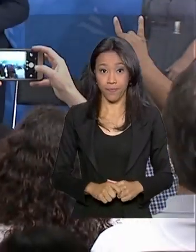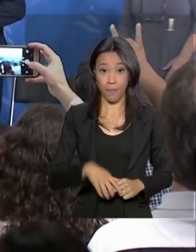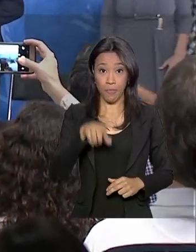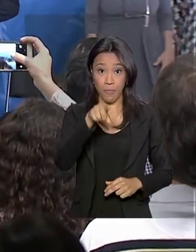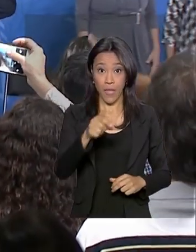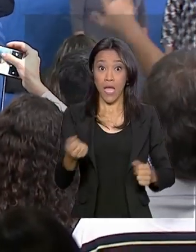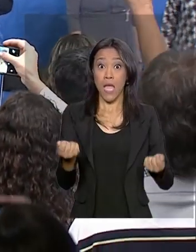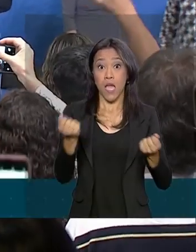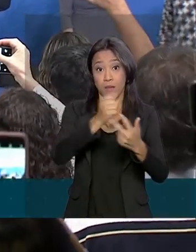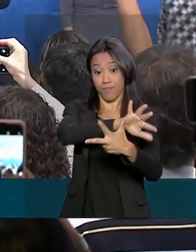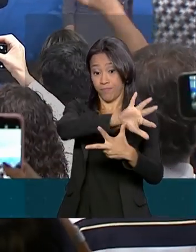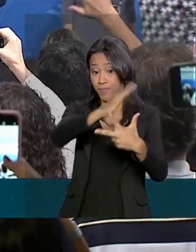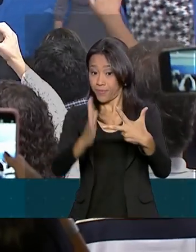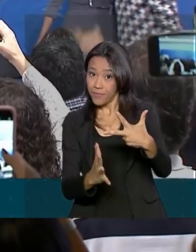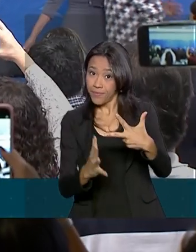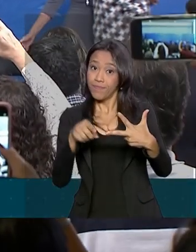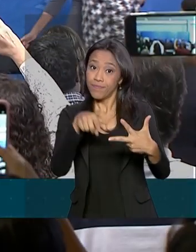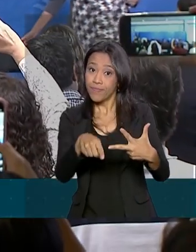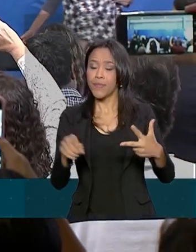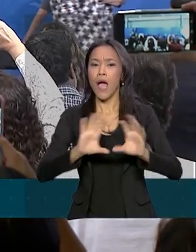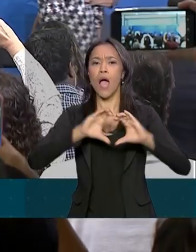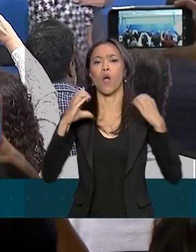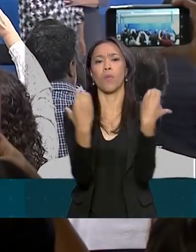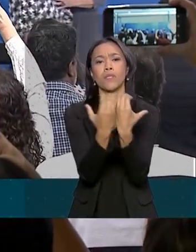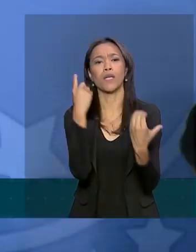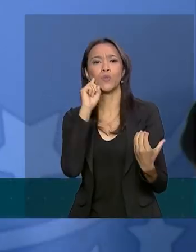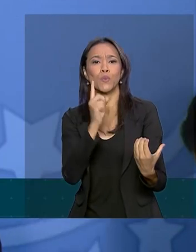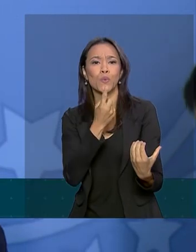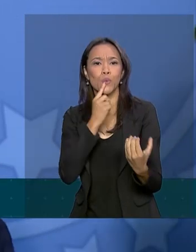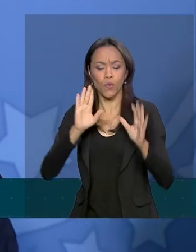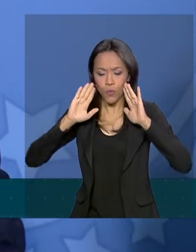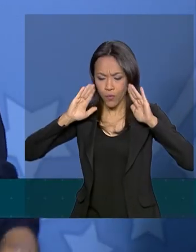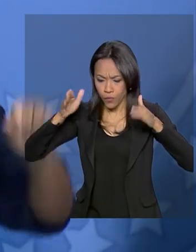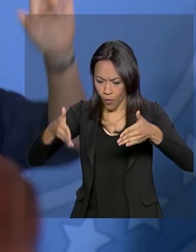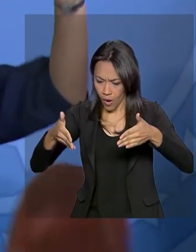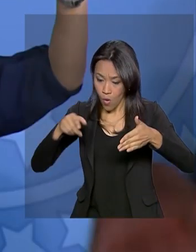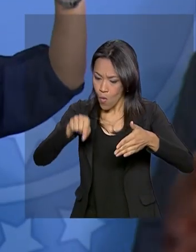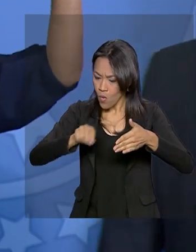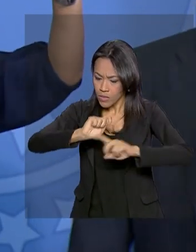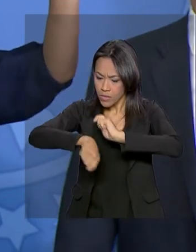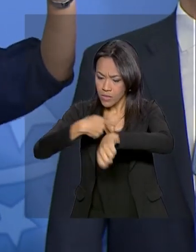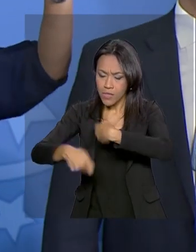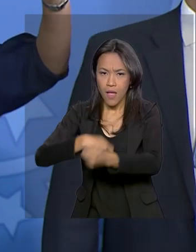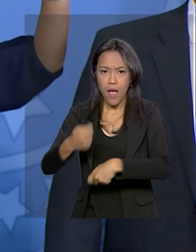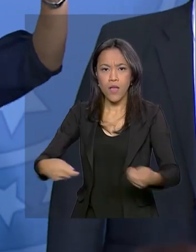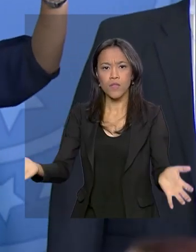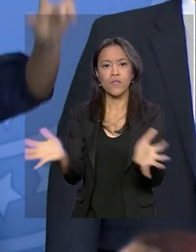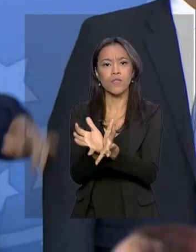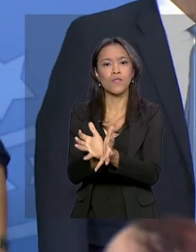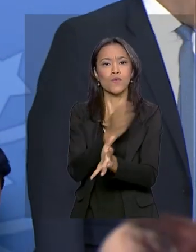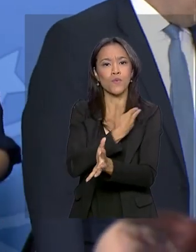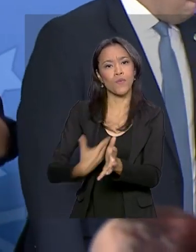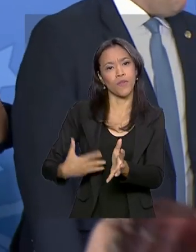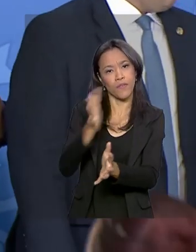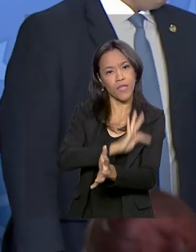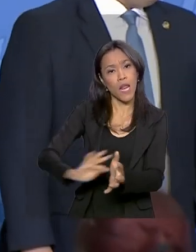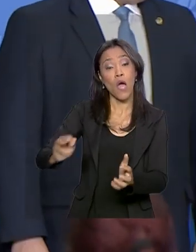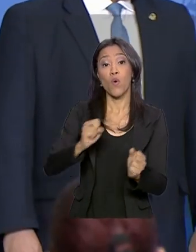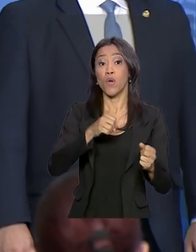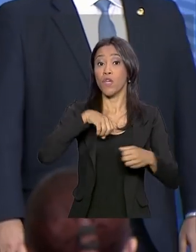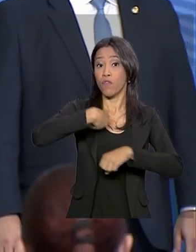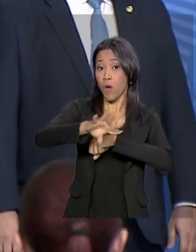Com o Libras Gov, a comunidade surda terá acesso a termos específicos do governo federal e a informações sobre os poderes executivo,